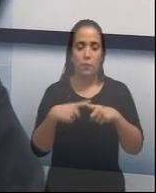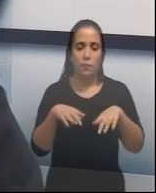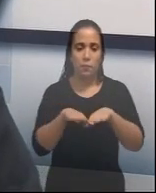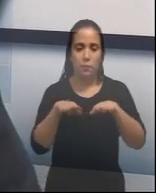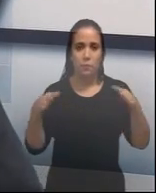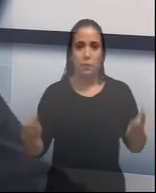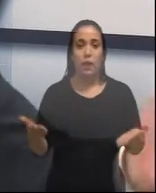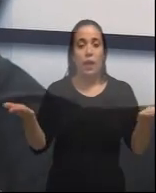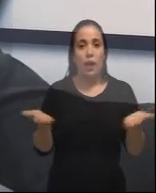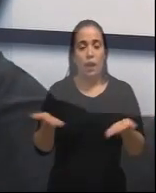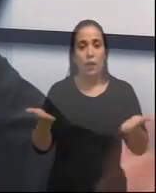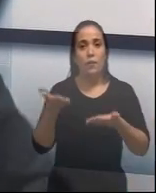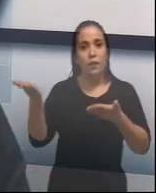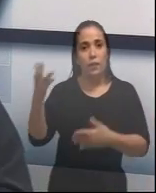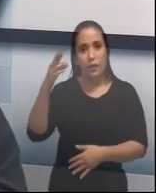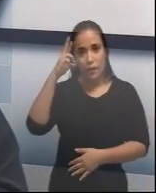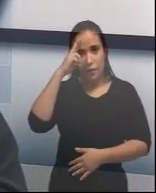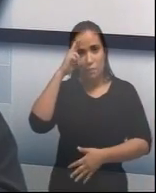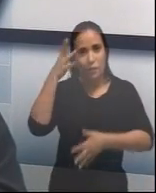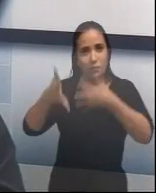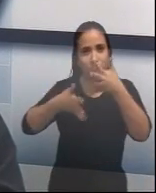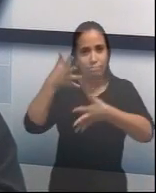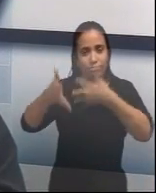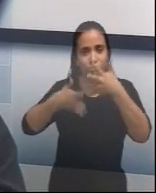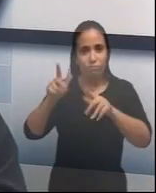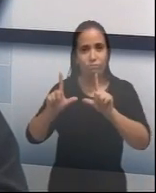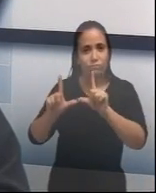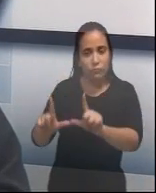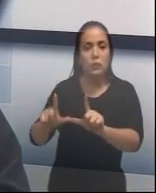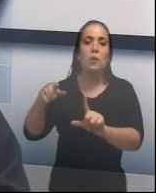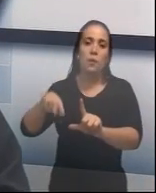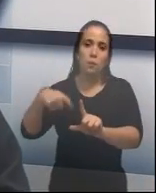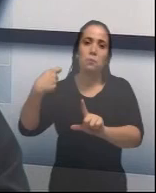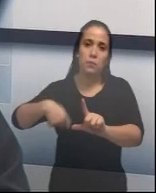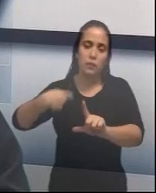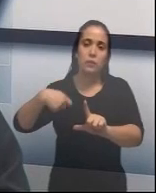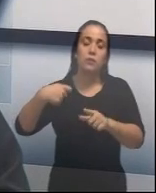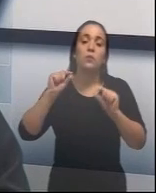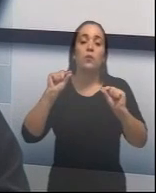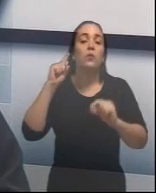Querida Rebeca, da Libra. Libra, né? E é necessário para que